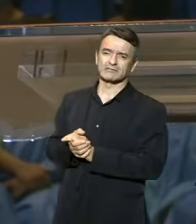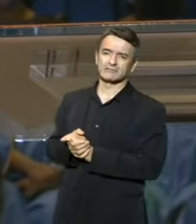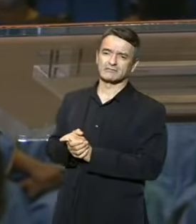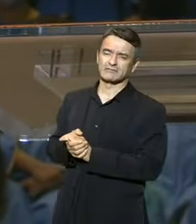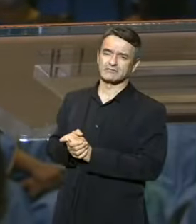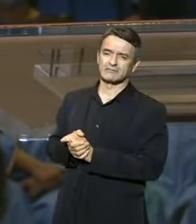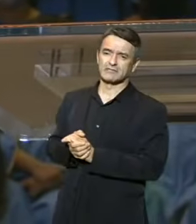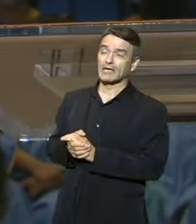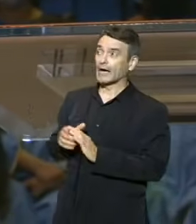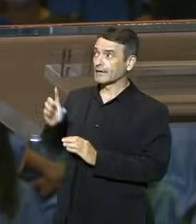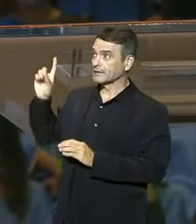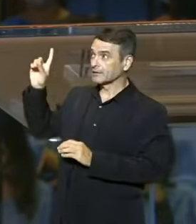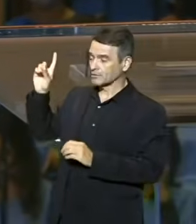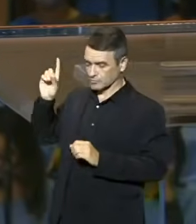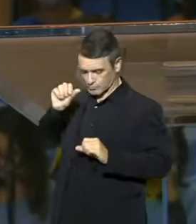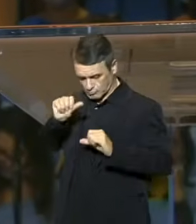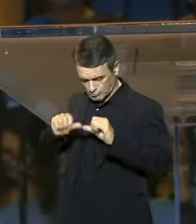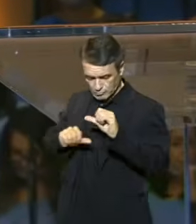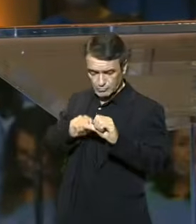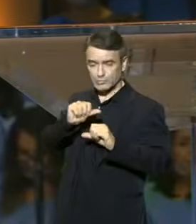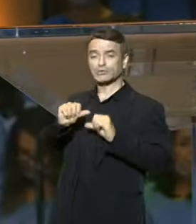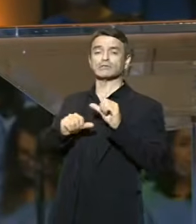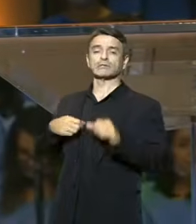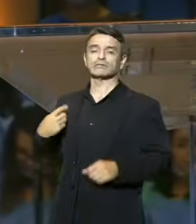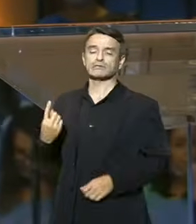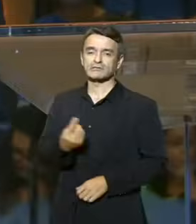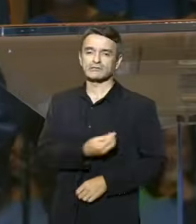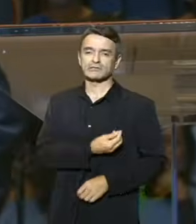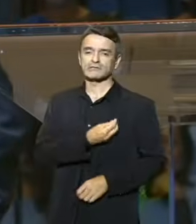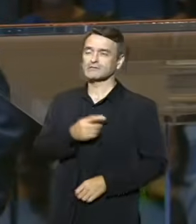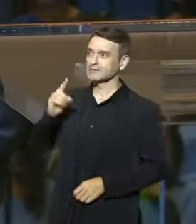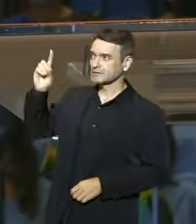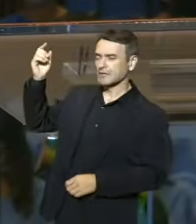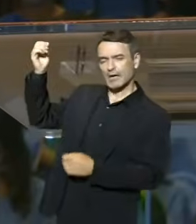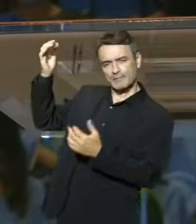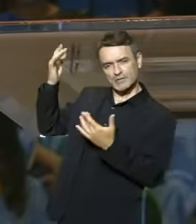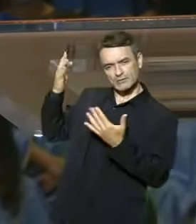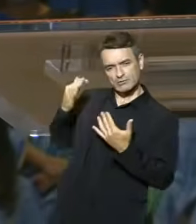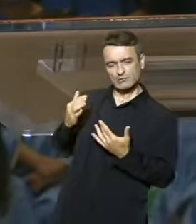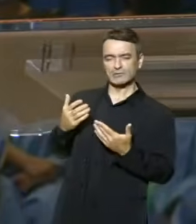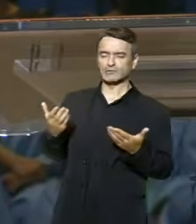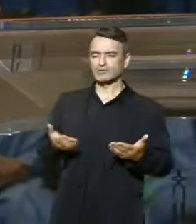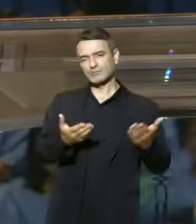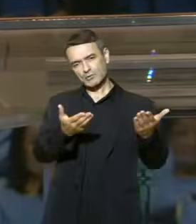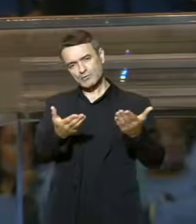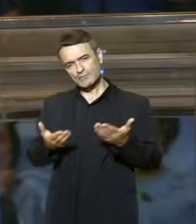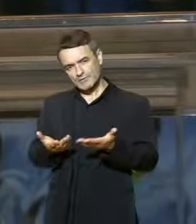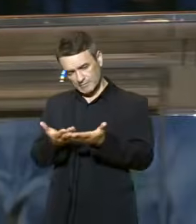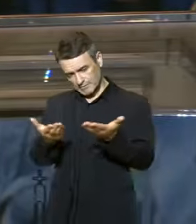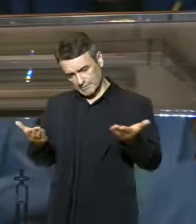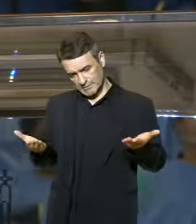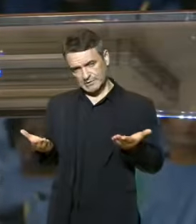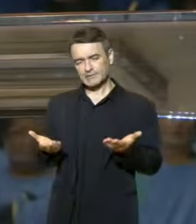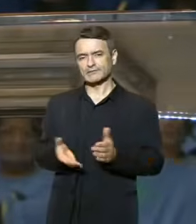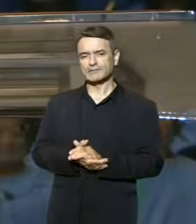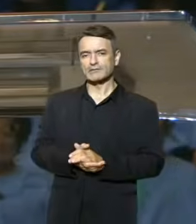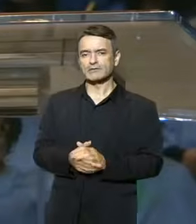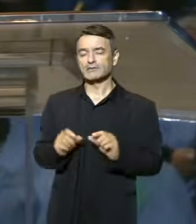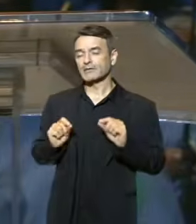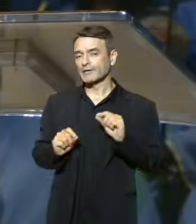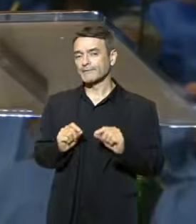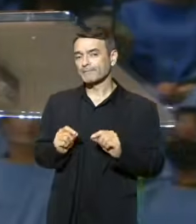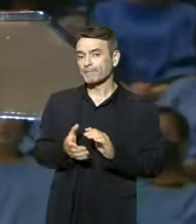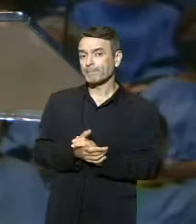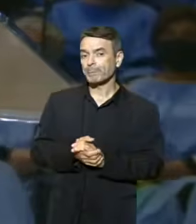muda a nossa história e nos abençoa. E o meu convite para você nessa noite é que a gente faça